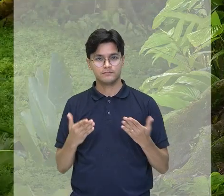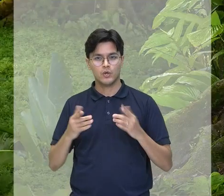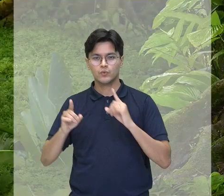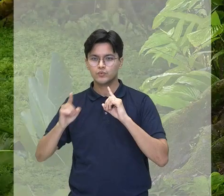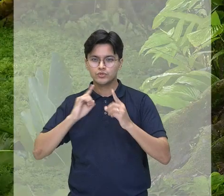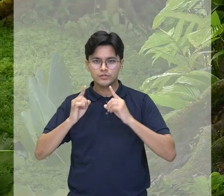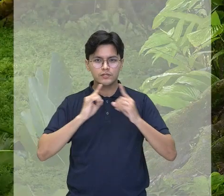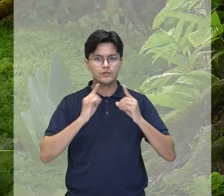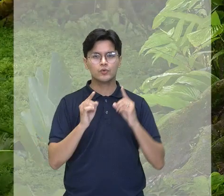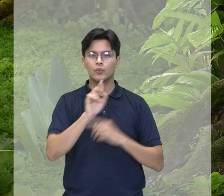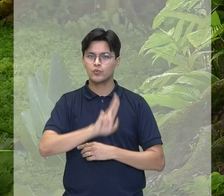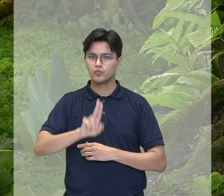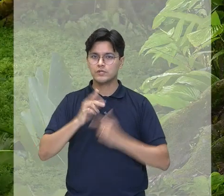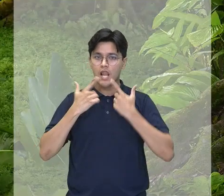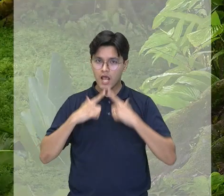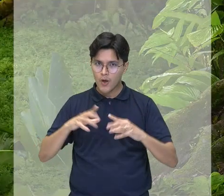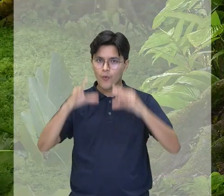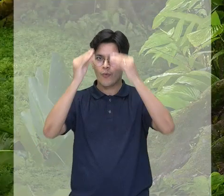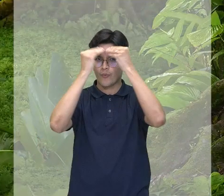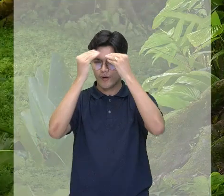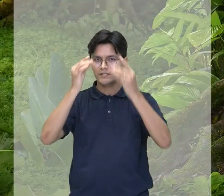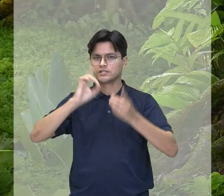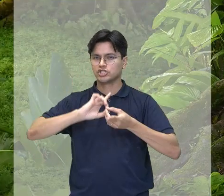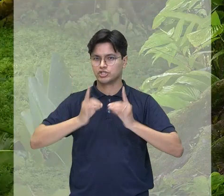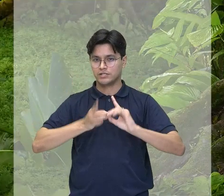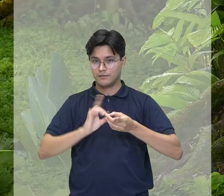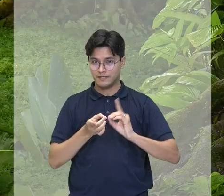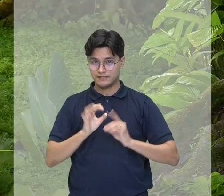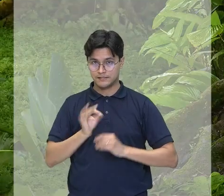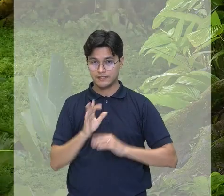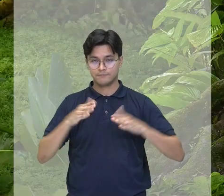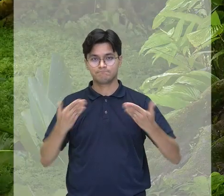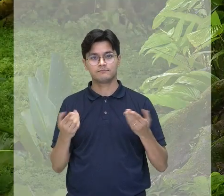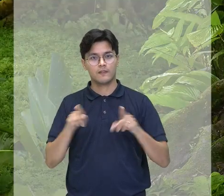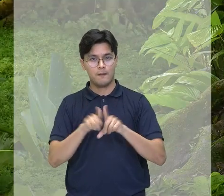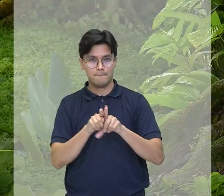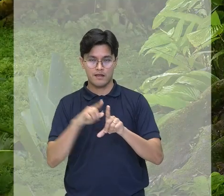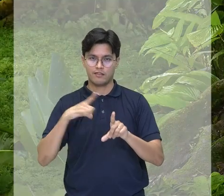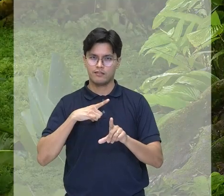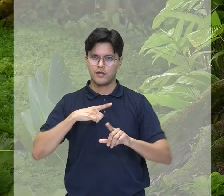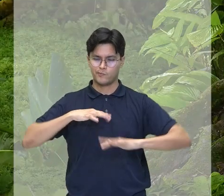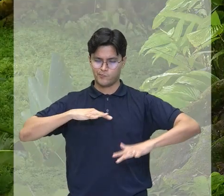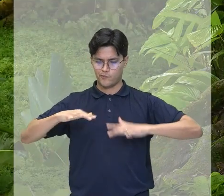essas linguagens são dinâmicas. Nós vimos aí o corporal e o gestual também, uma linguagem